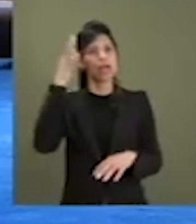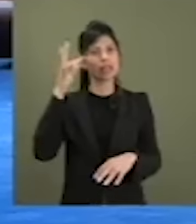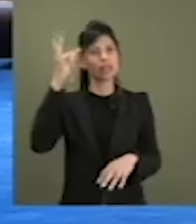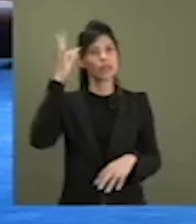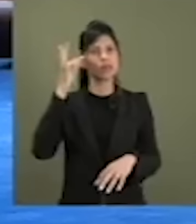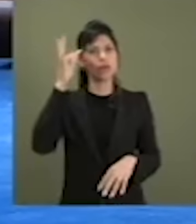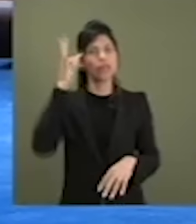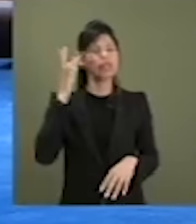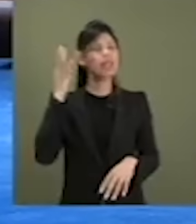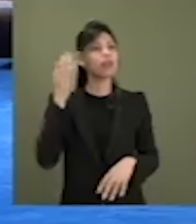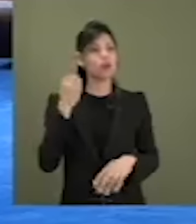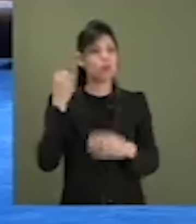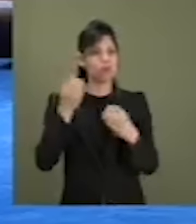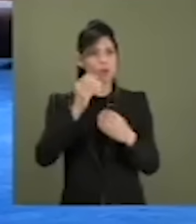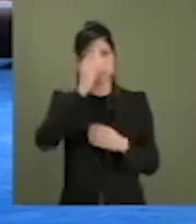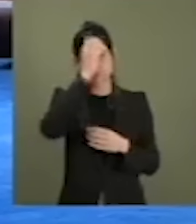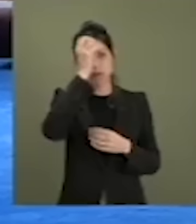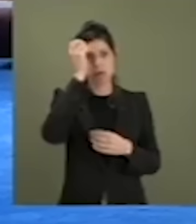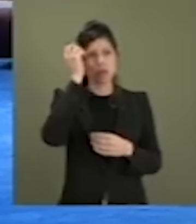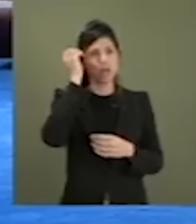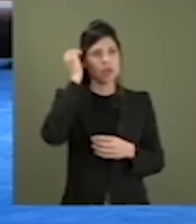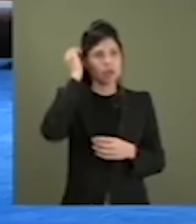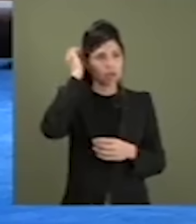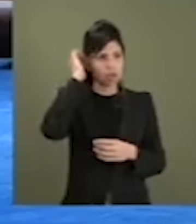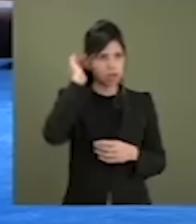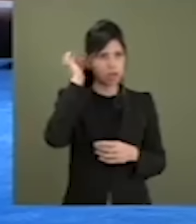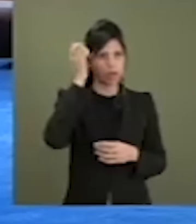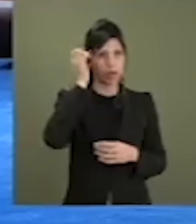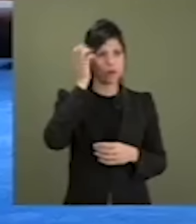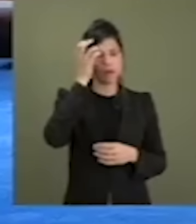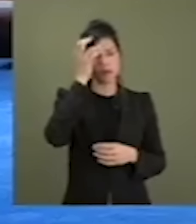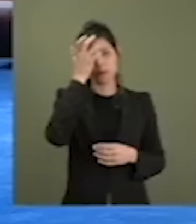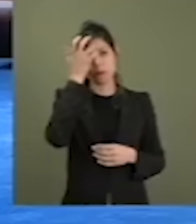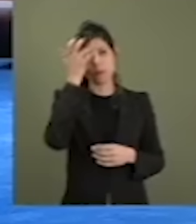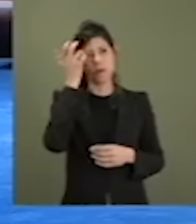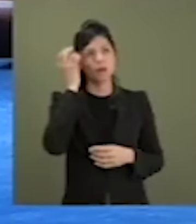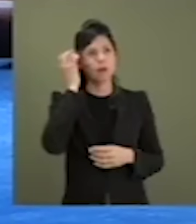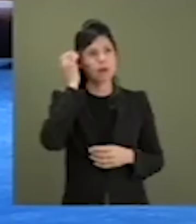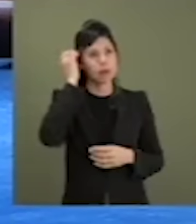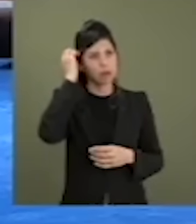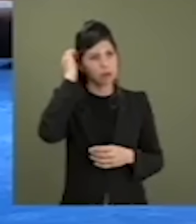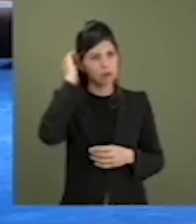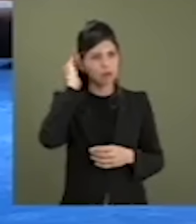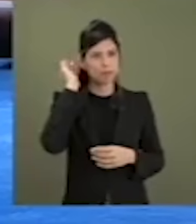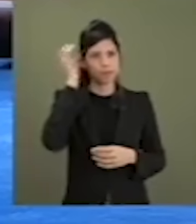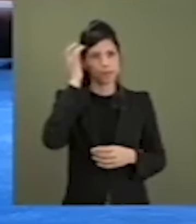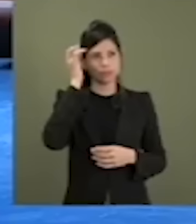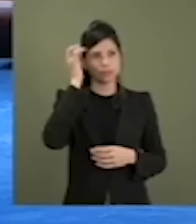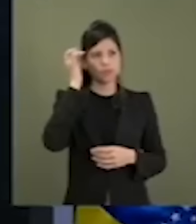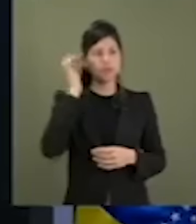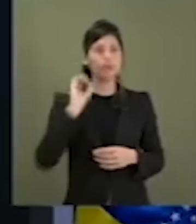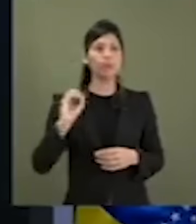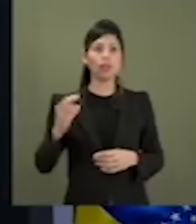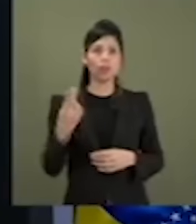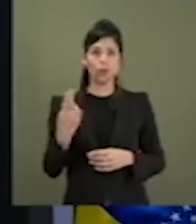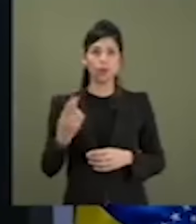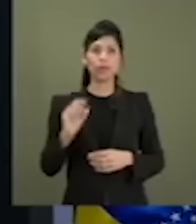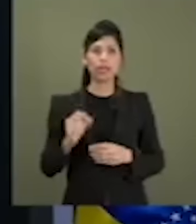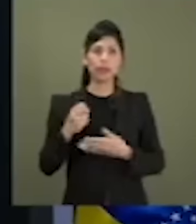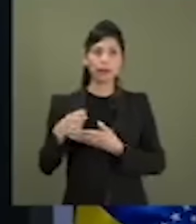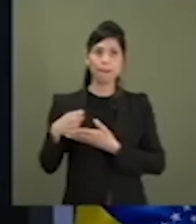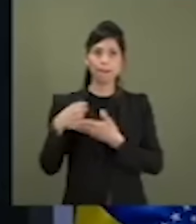armas? Ou sem uma força militar por trás e retaguarda, apoiando com armas, com